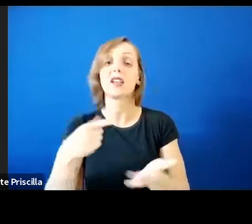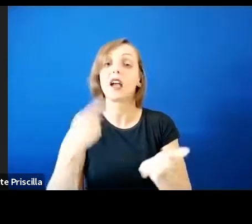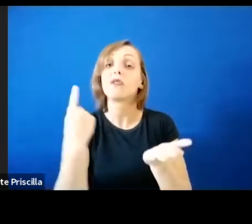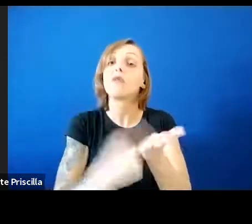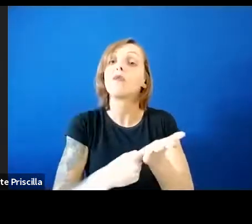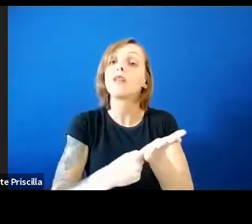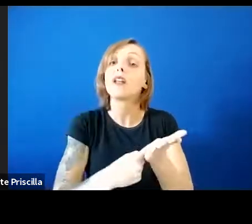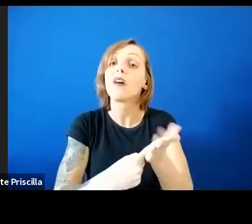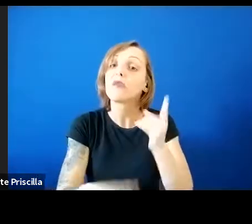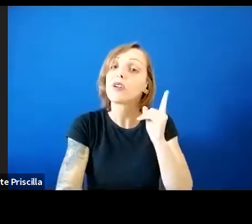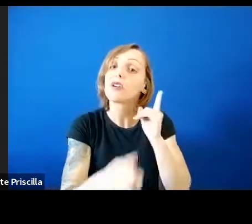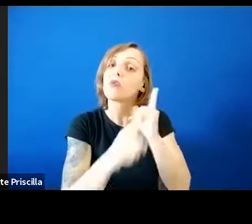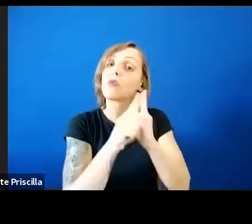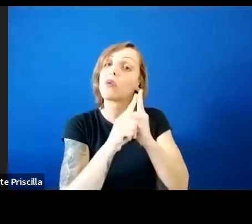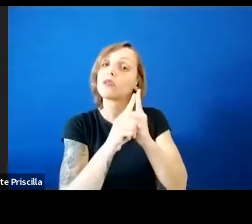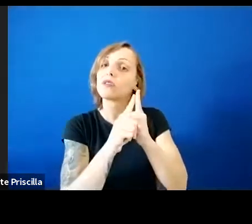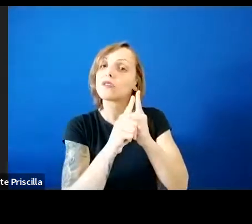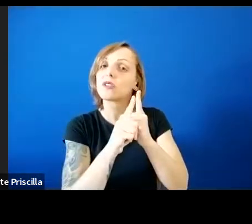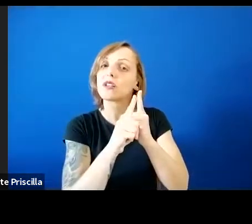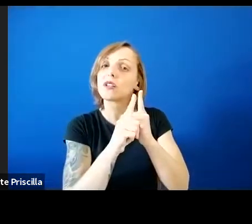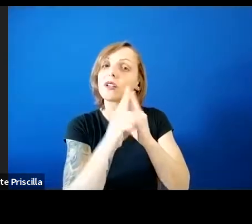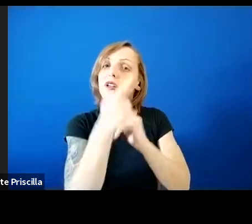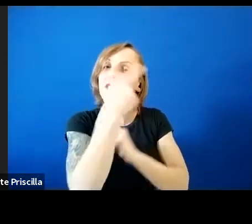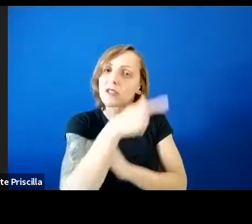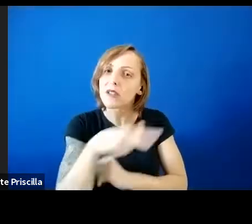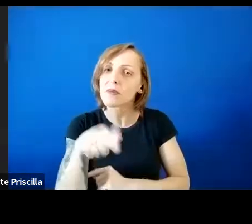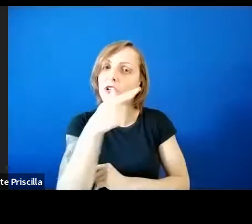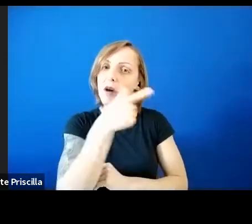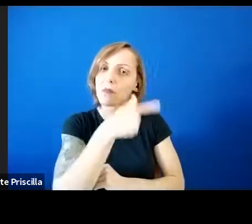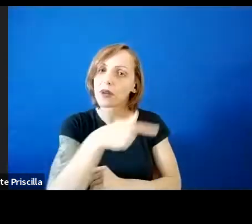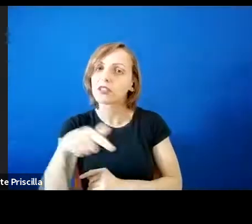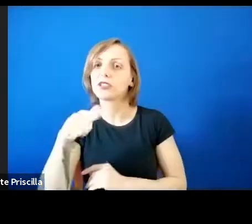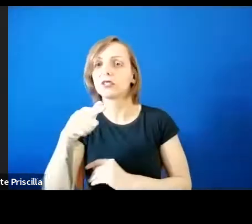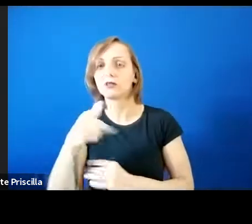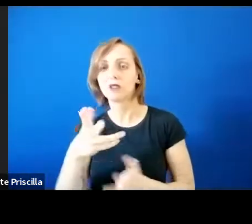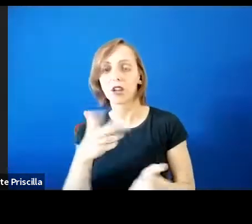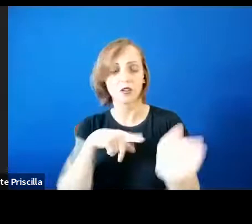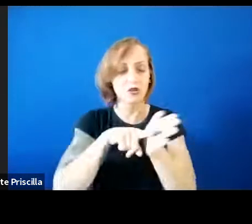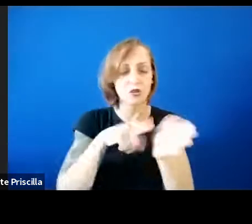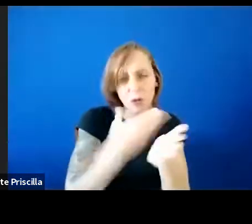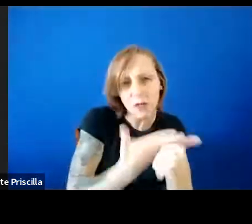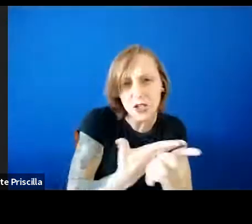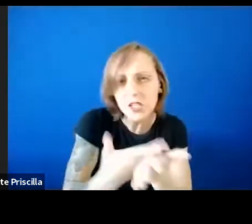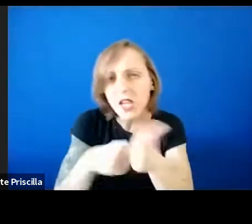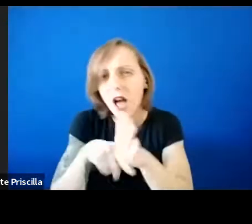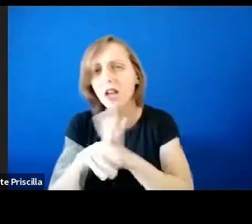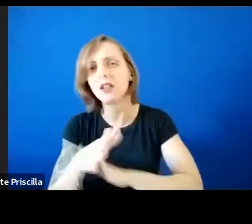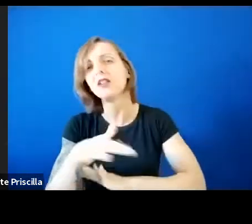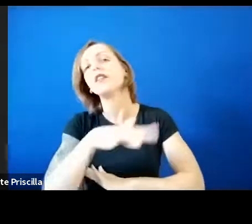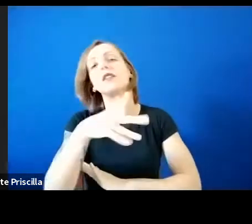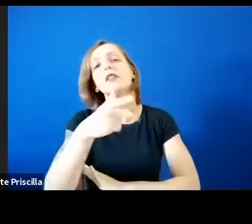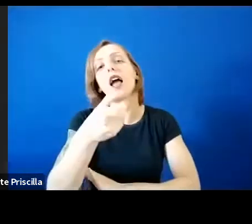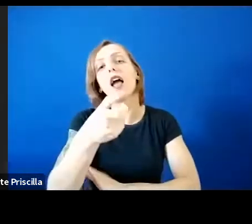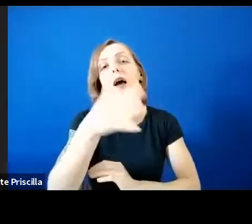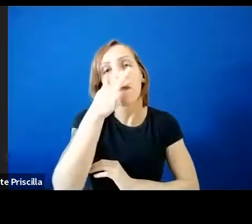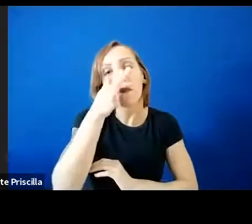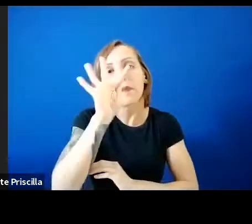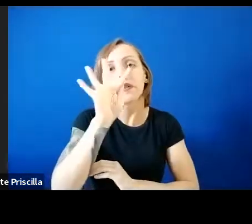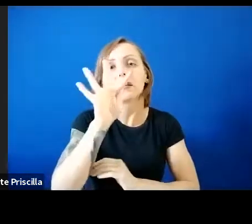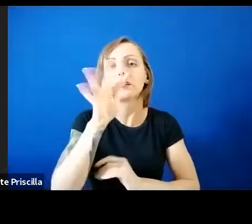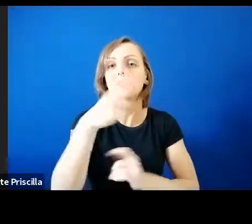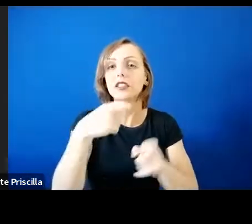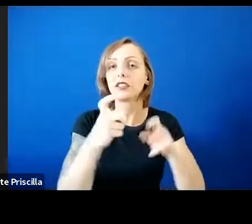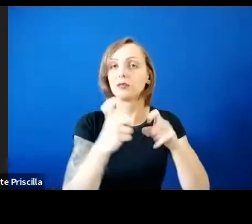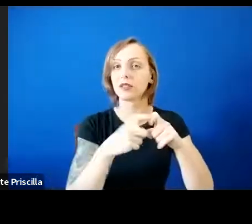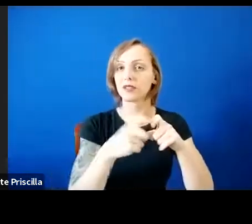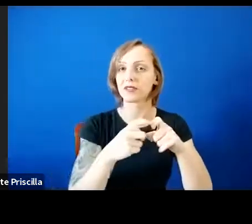do aprendizado sobre plantas medicinais. Só que depois isso tudo foi tomando um outro rumo, foi crescendo, foi